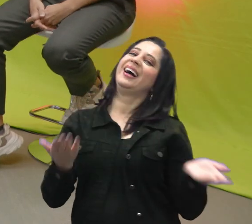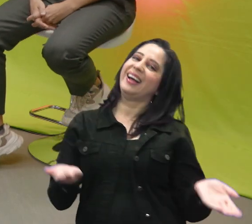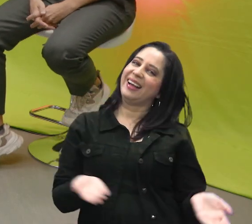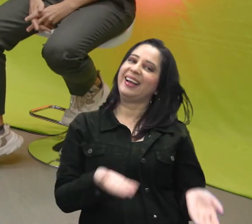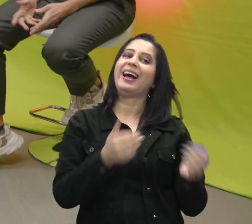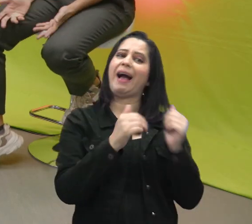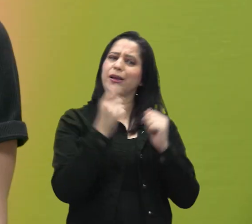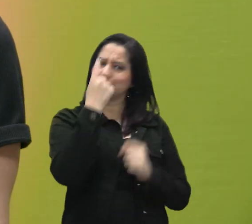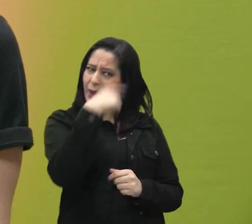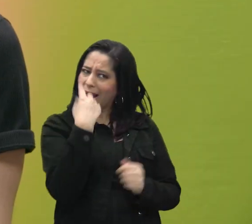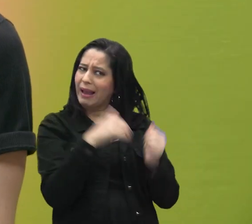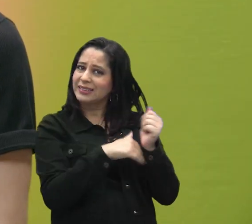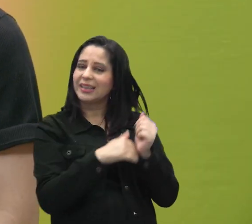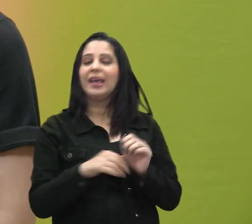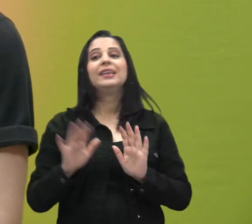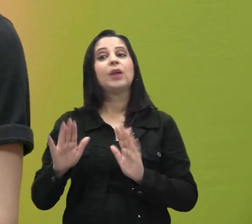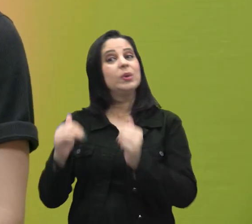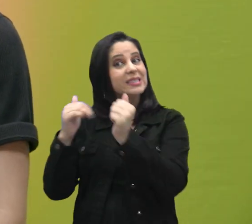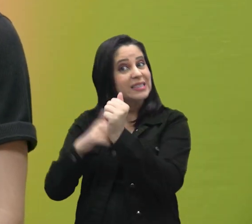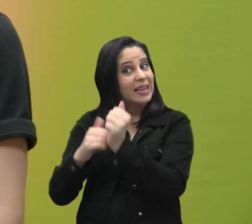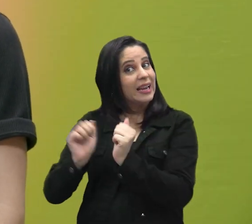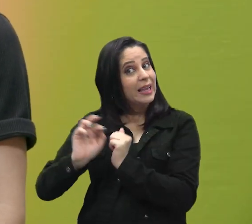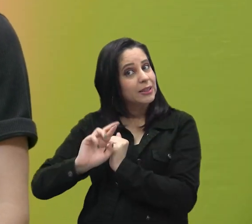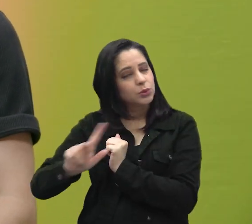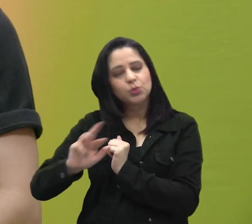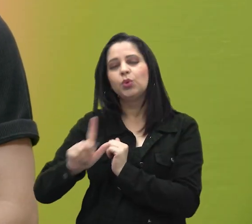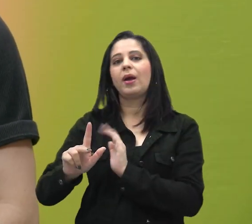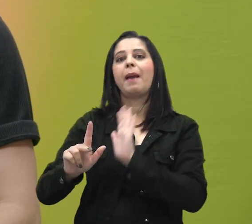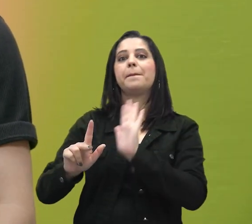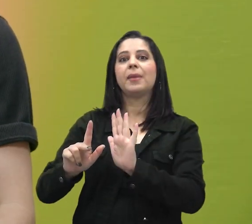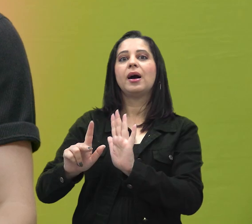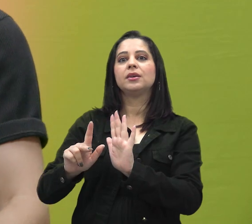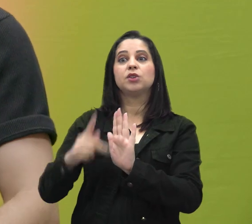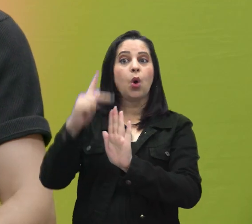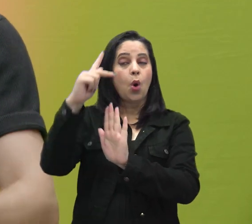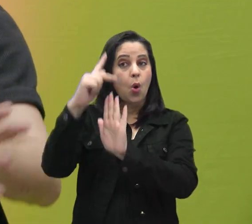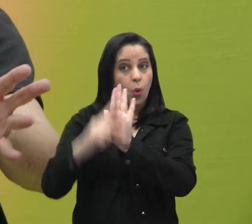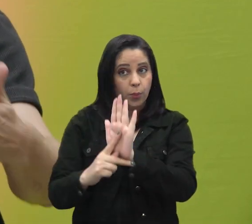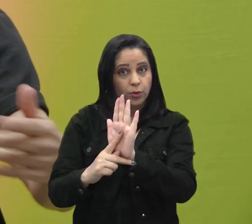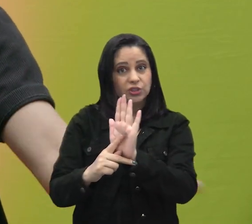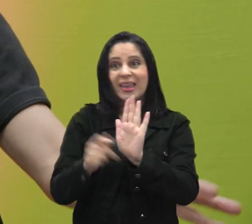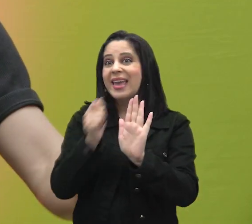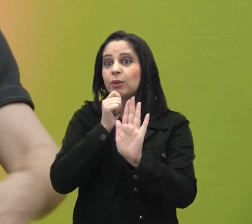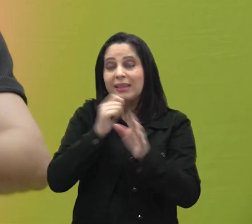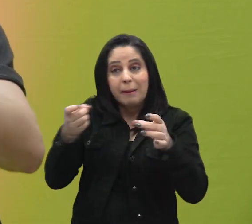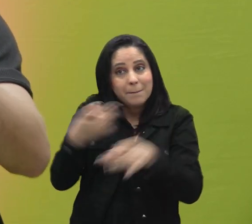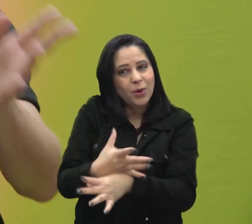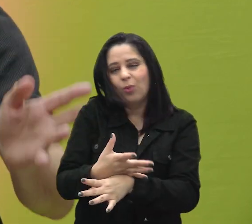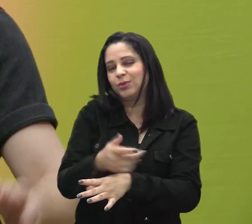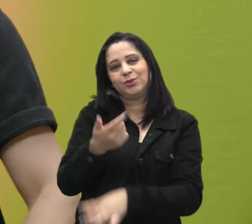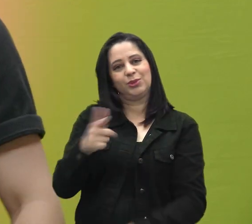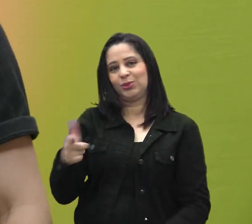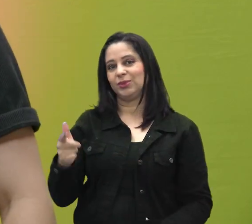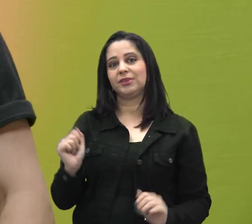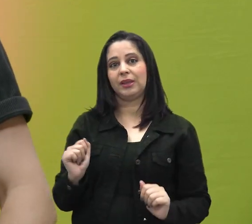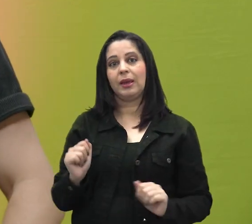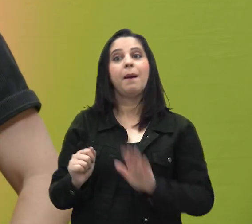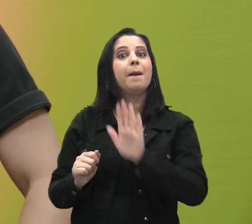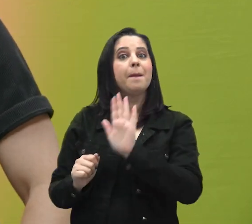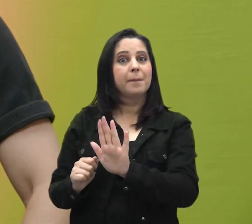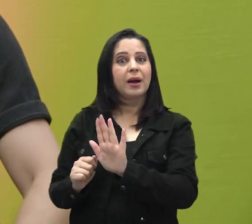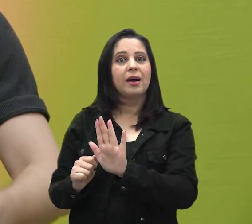nem que é segredo, é que é um projeto que ainda não tá pontual para eu poder falar assim, vai acontecer, vai que do nada cai. Mas eu